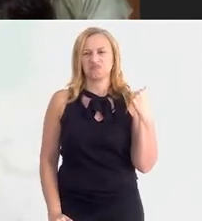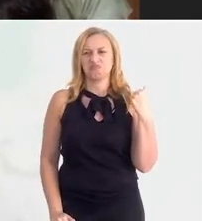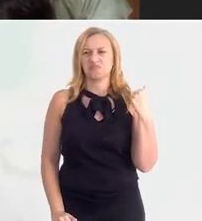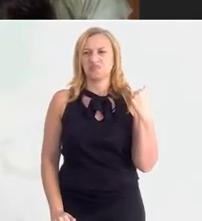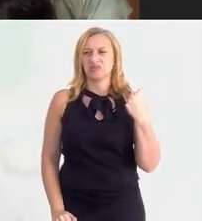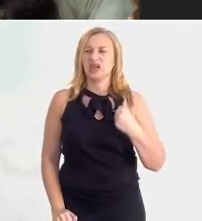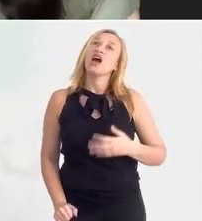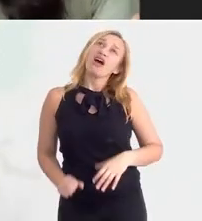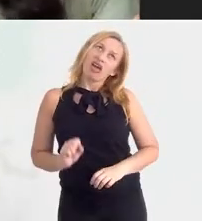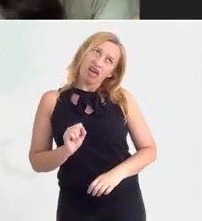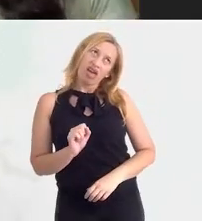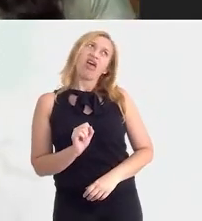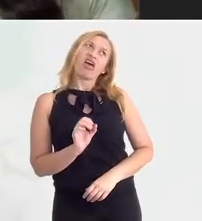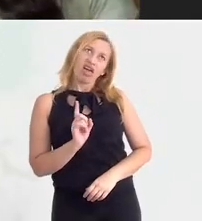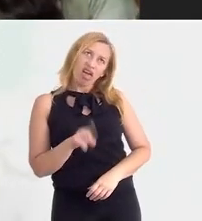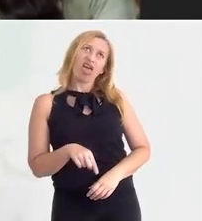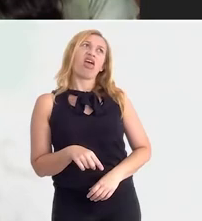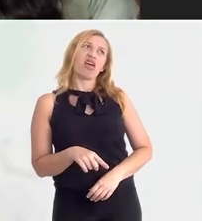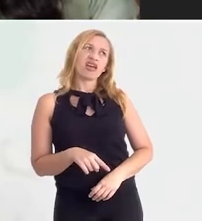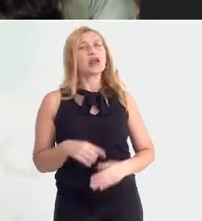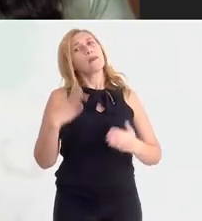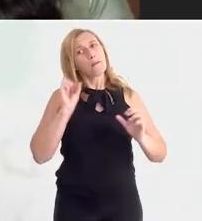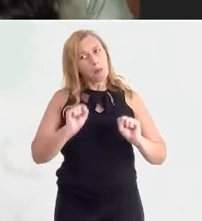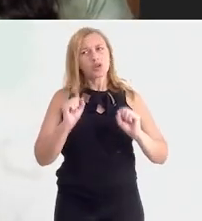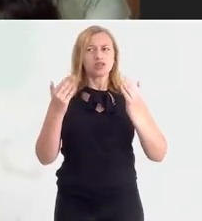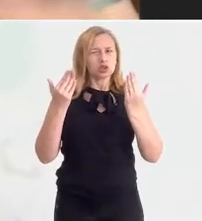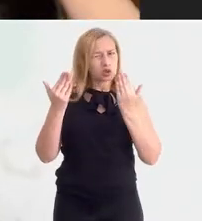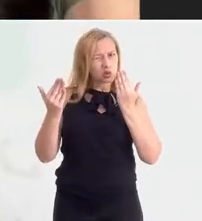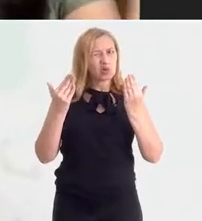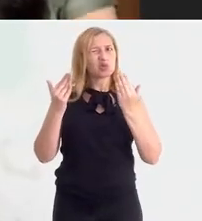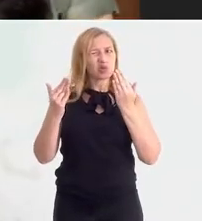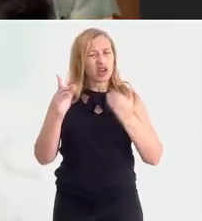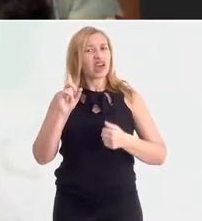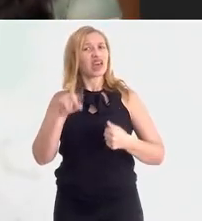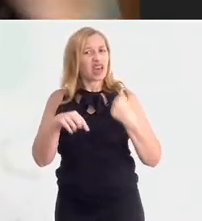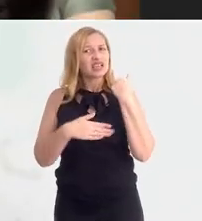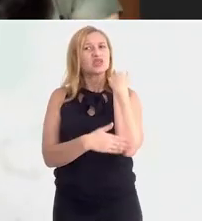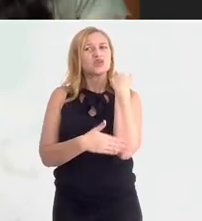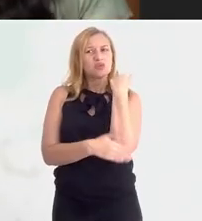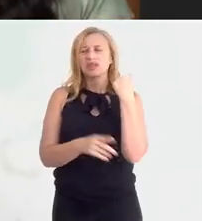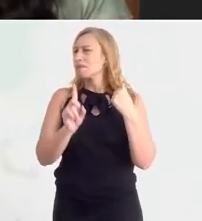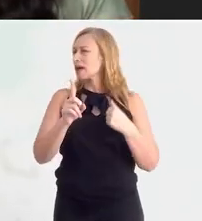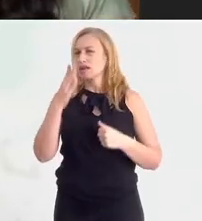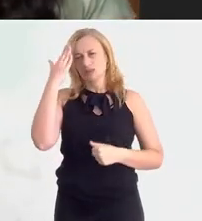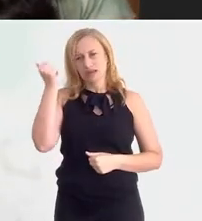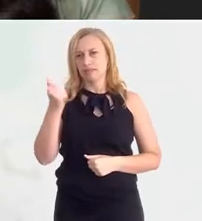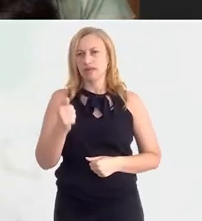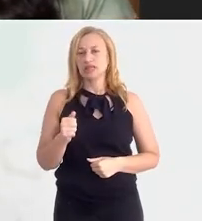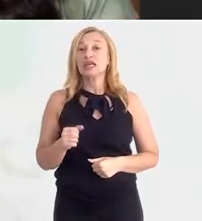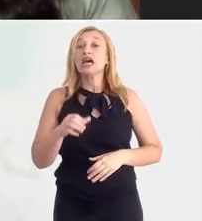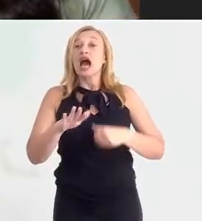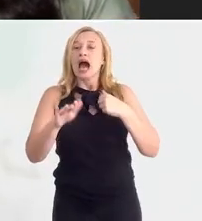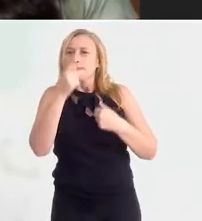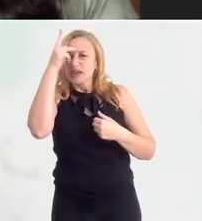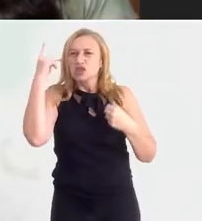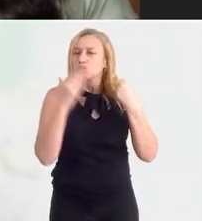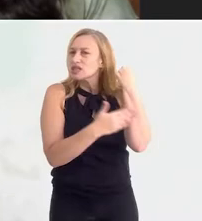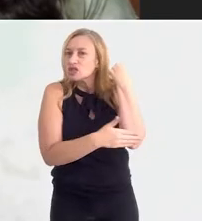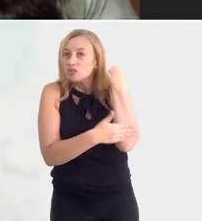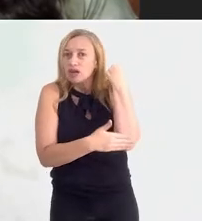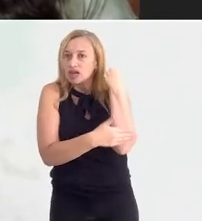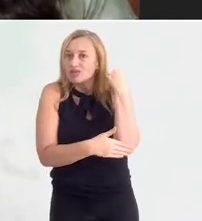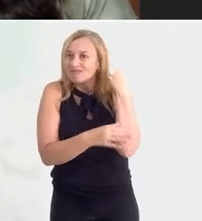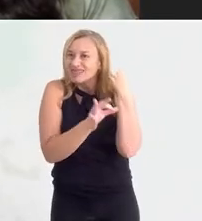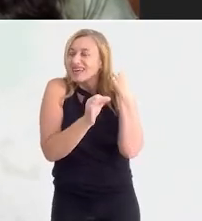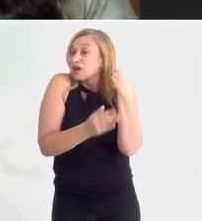sabe. Ele não sabe, ele Não desconfia, sabe, ele isso. acha que existe alguma coisa que não É sabe. isso. Mas o ciumento radicalmente não